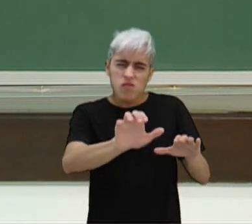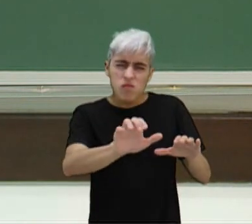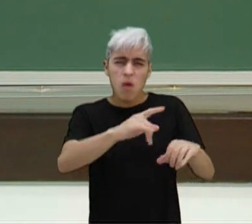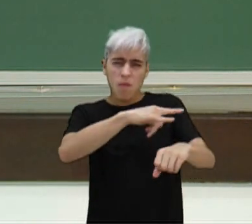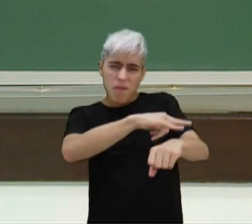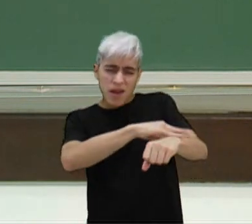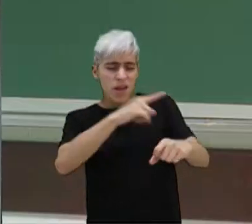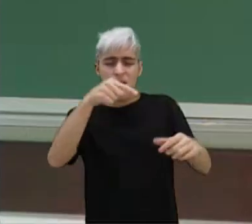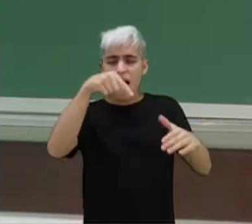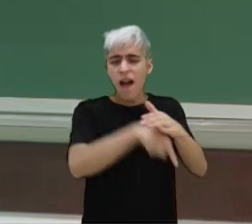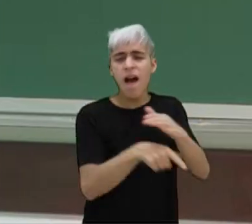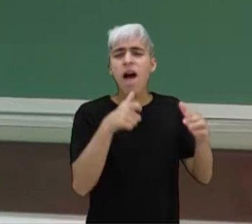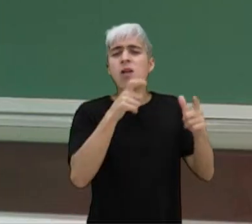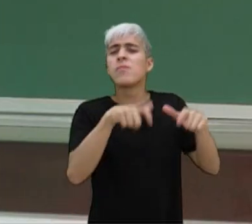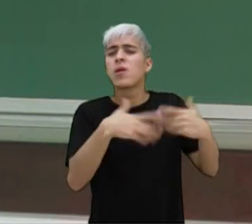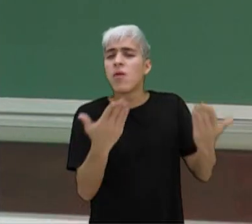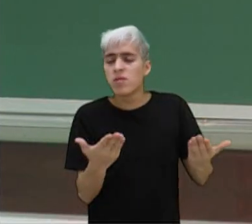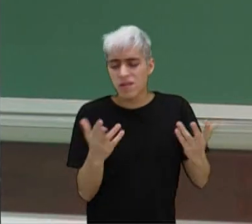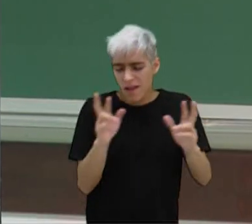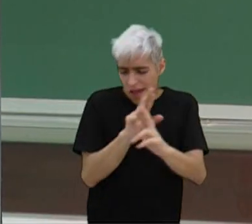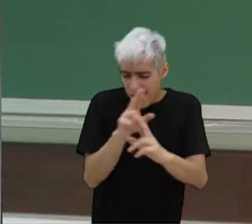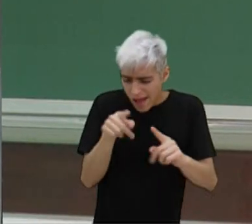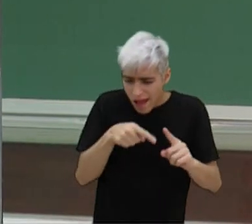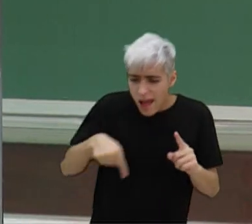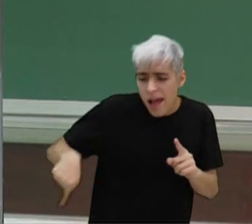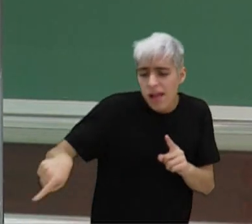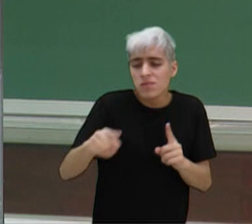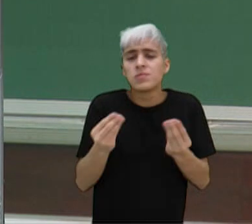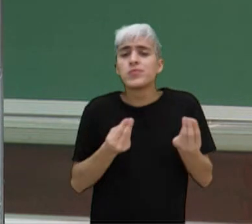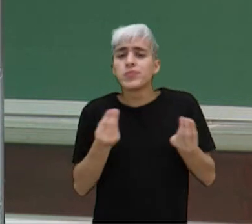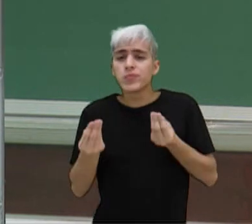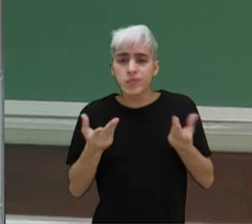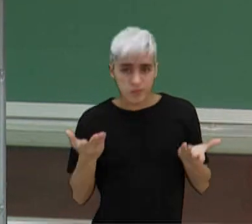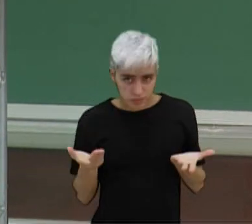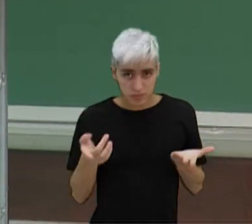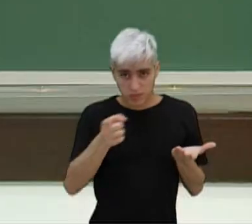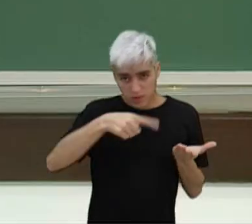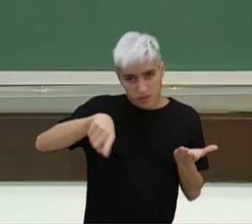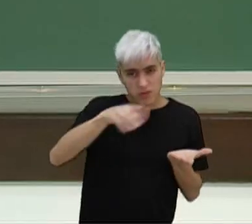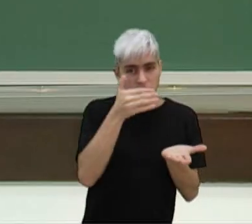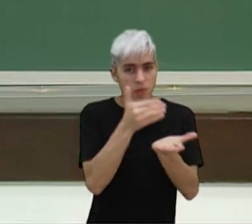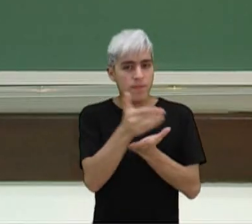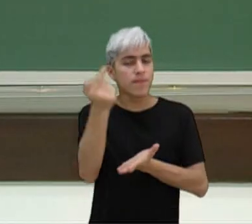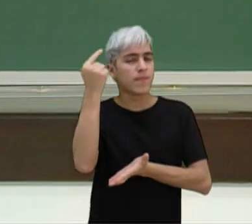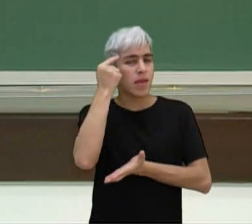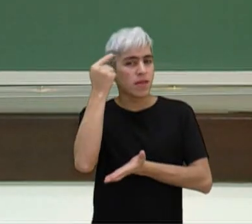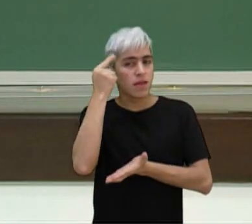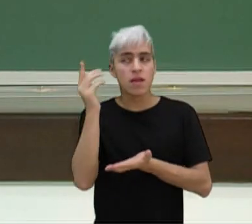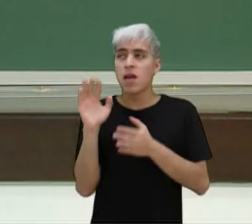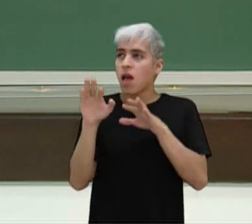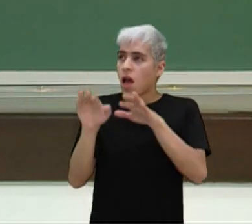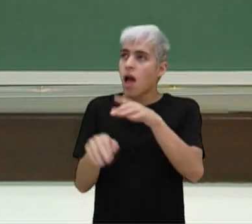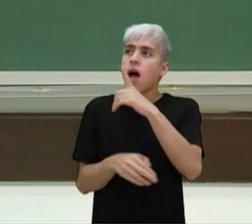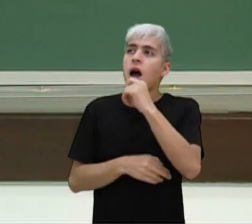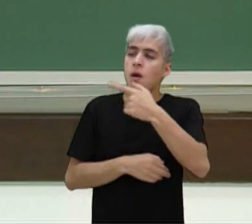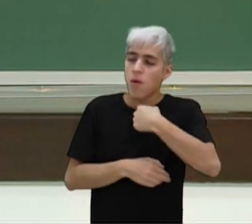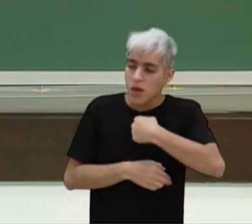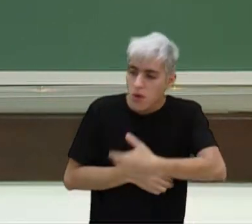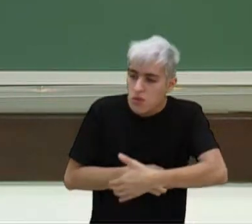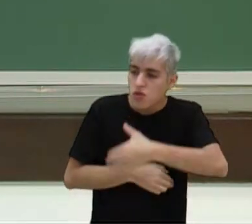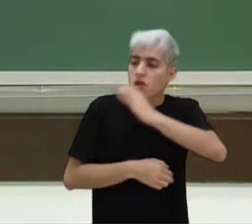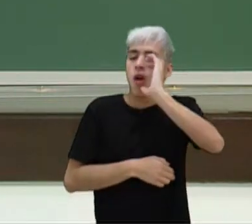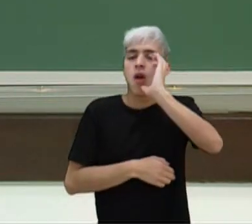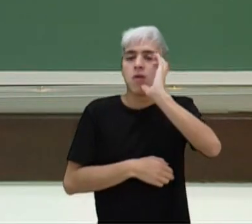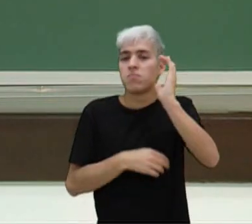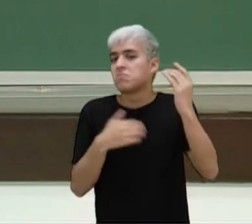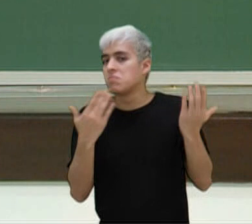saneamento, né? Qual que é a relação entre esses elementos? Então, se você começa a pensar que, bom, a água que eu tomo, a água que